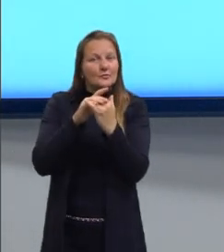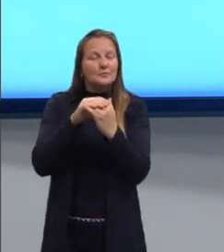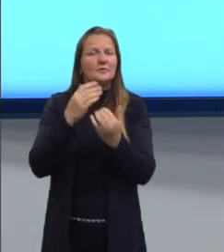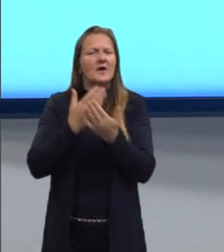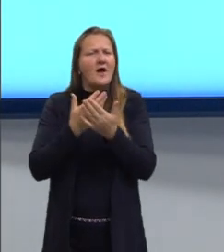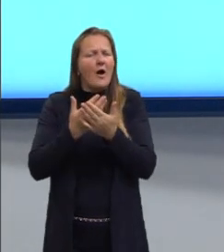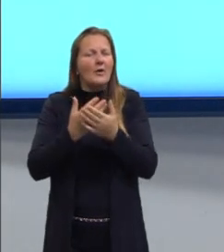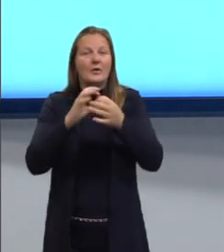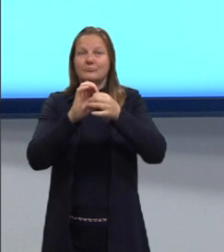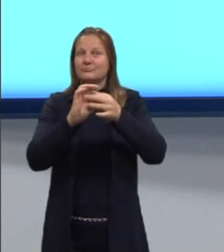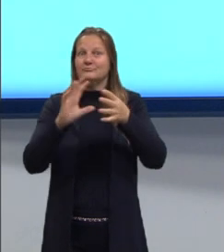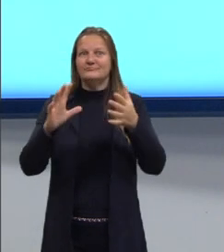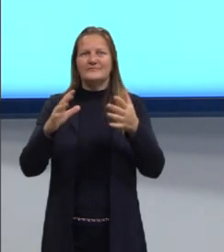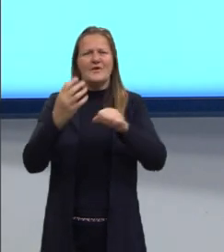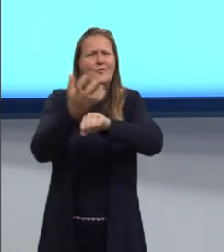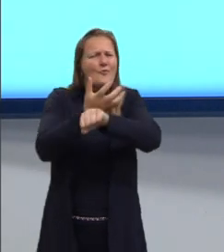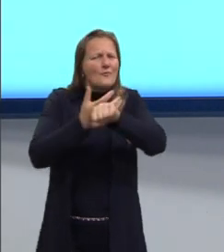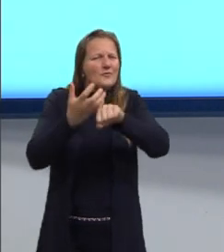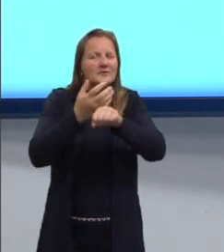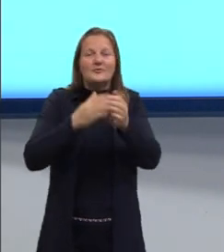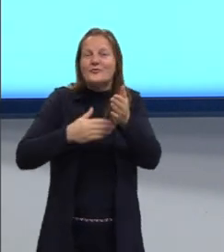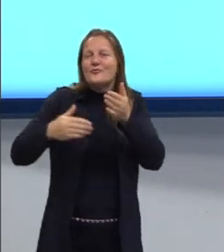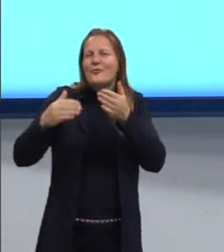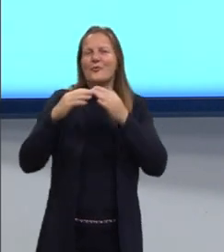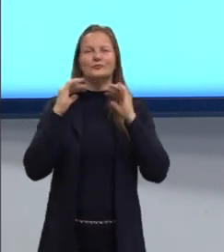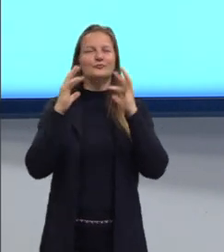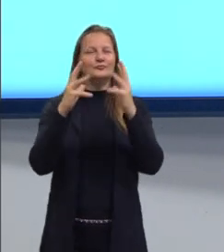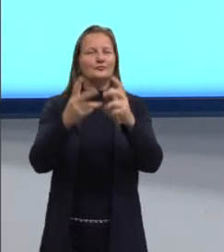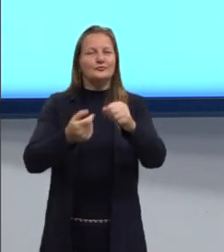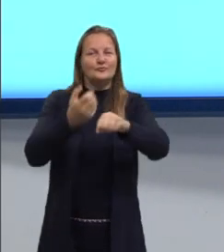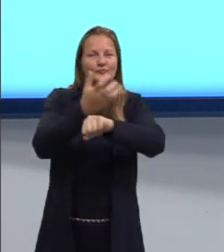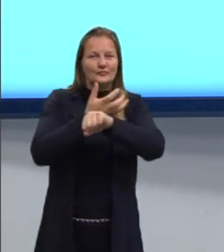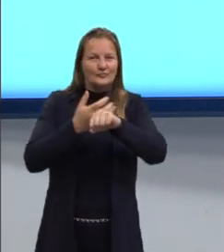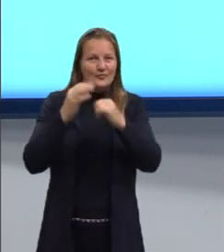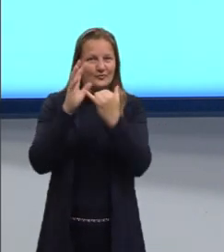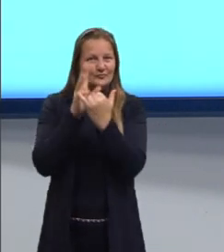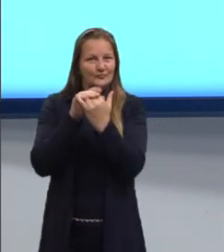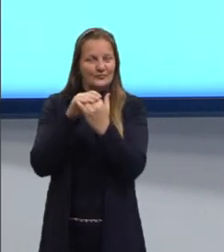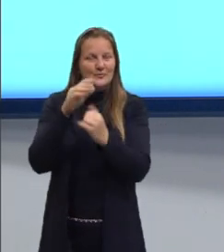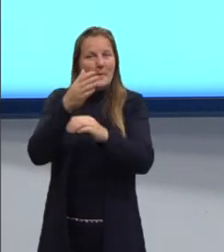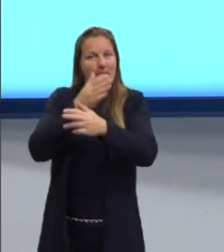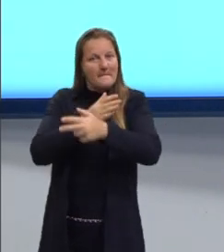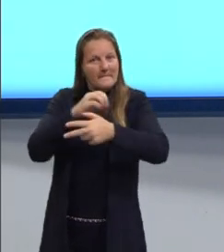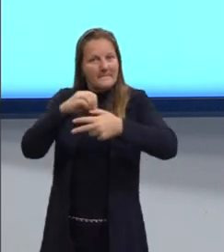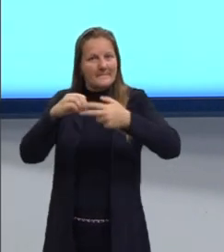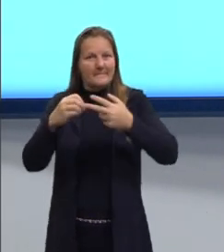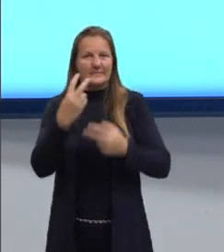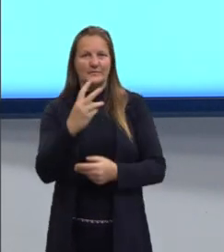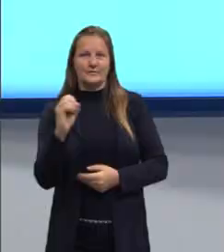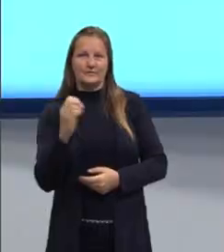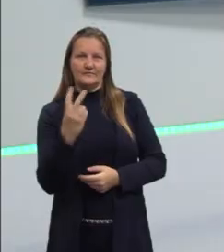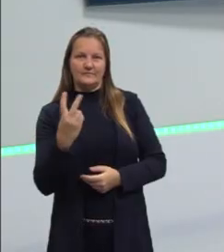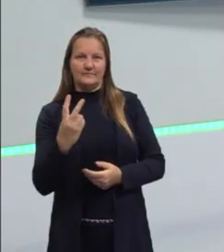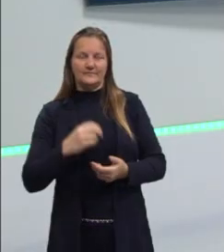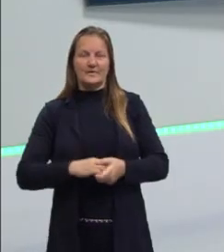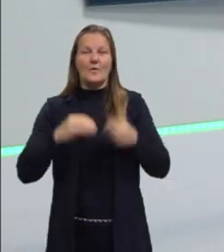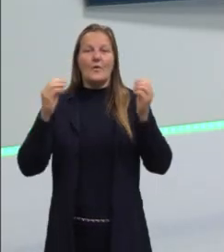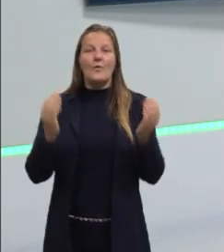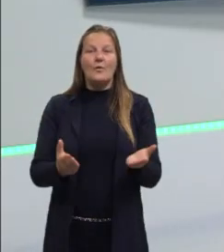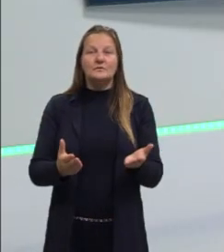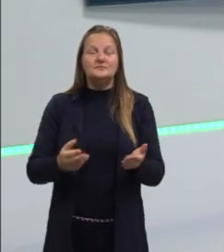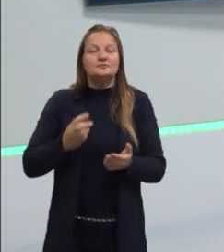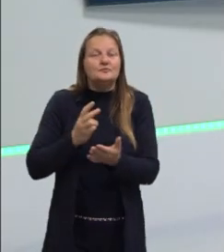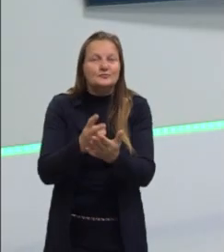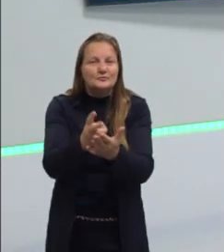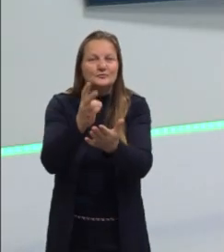disponíveis no YouTube de todos os componentes curriculares do Pré Enem 2022 Então hoje nós vamos